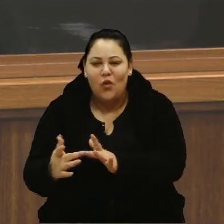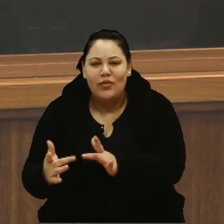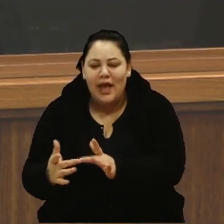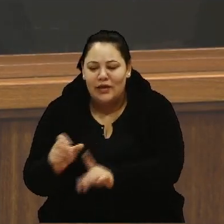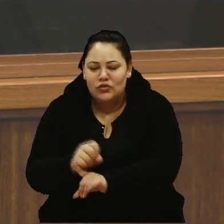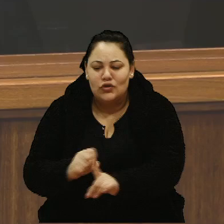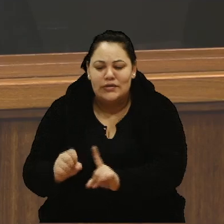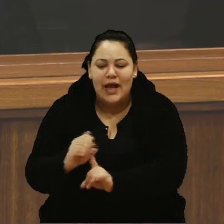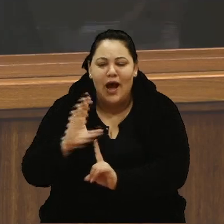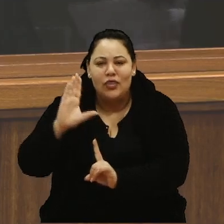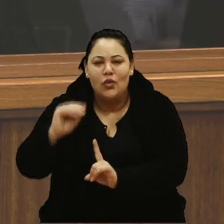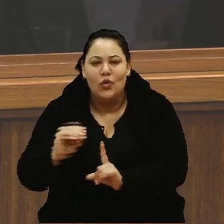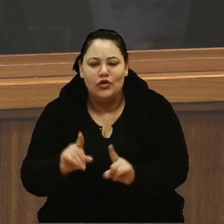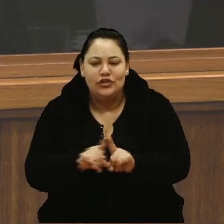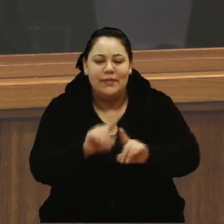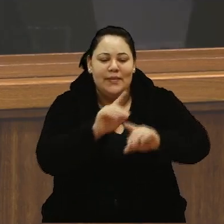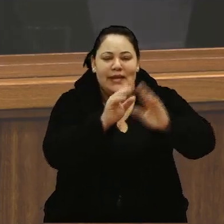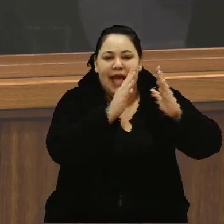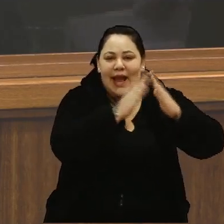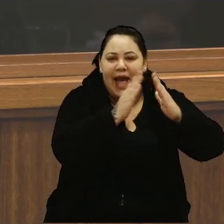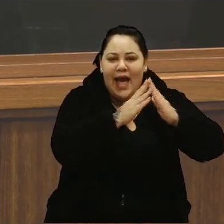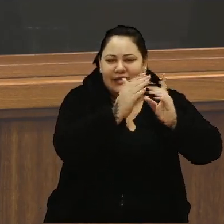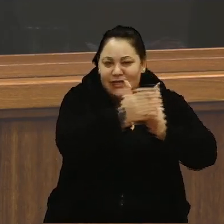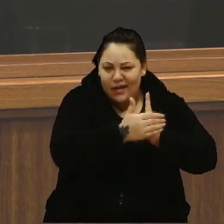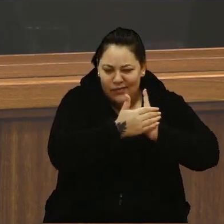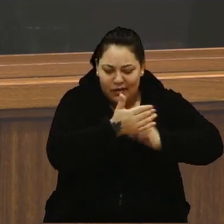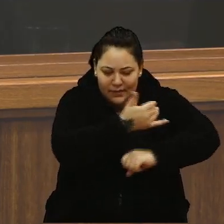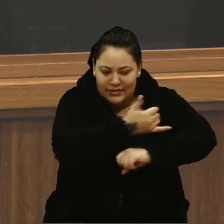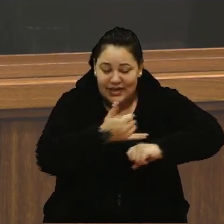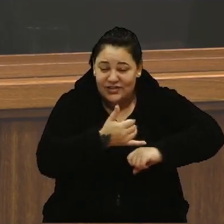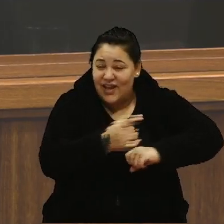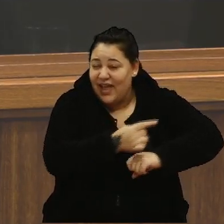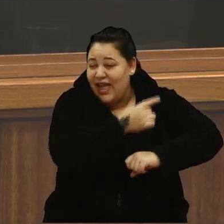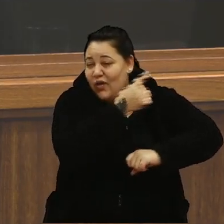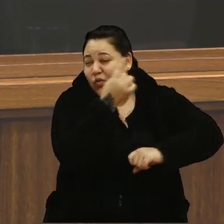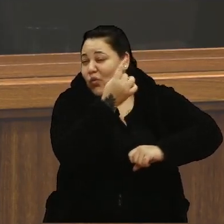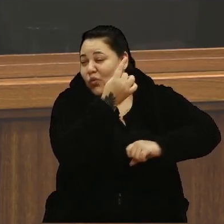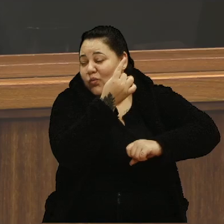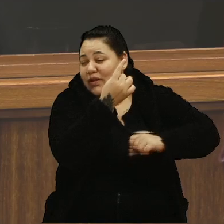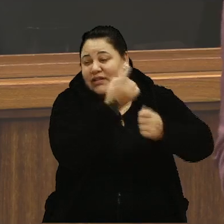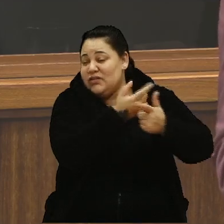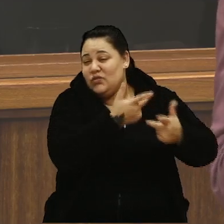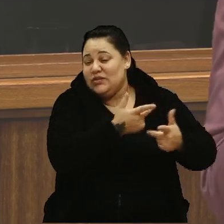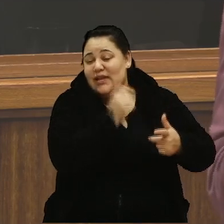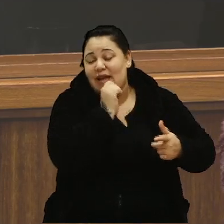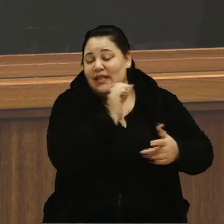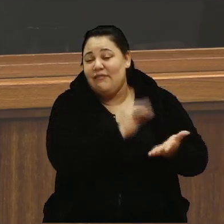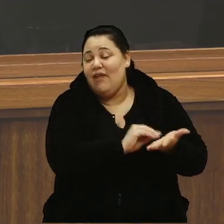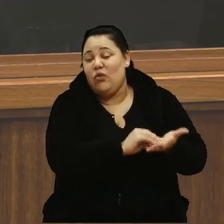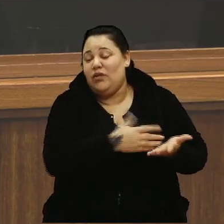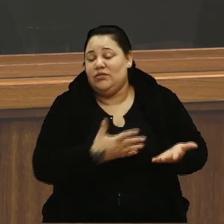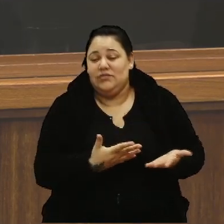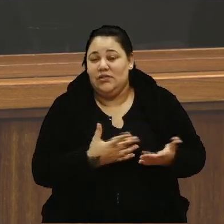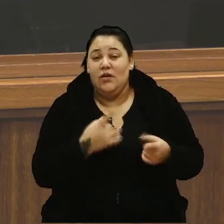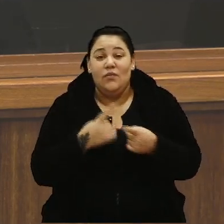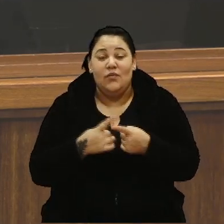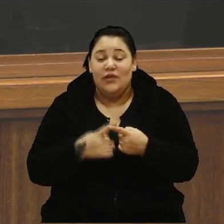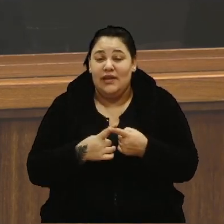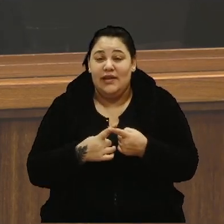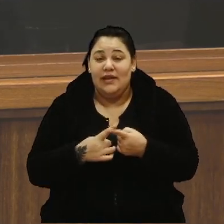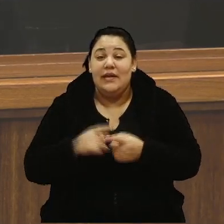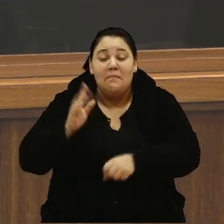das casas de passagem, é apenas uma das questões, né, porque a mais necessária